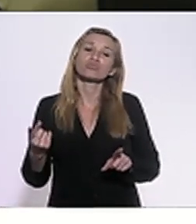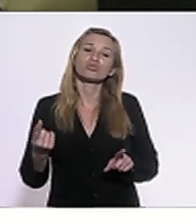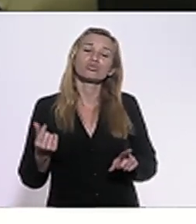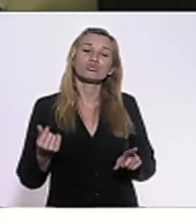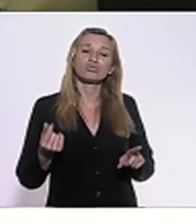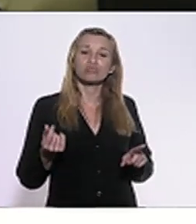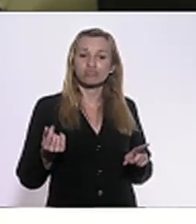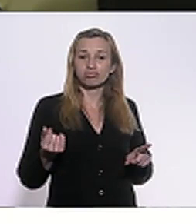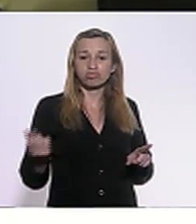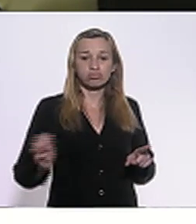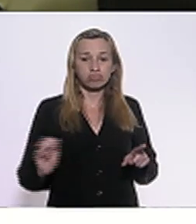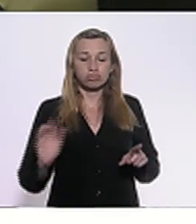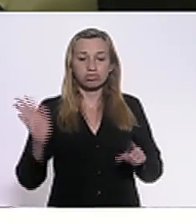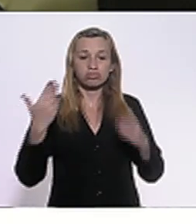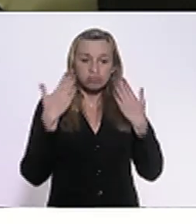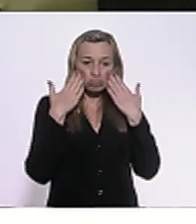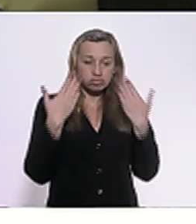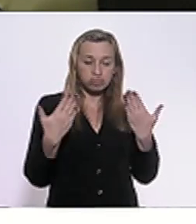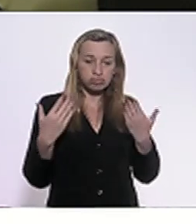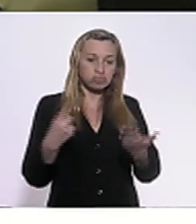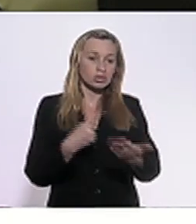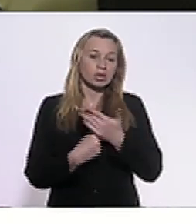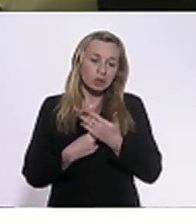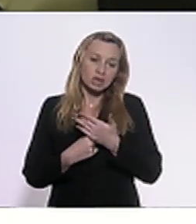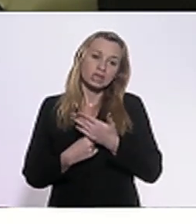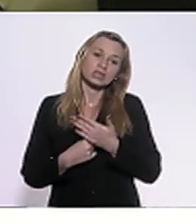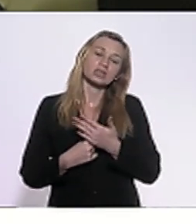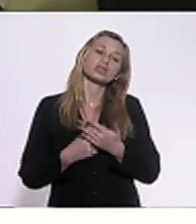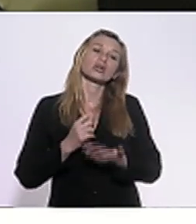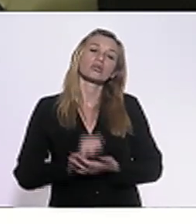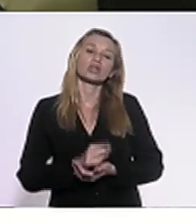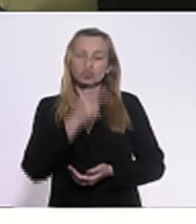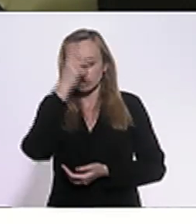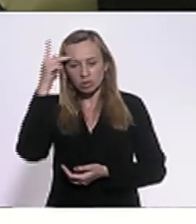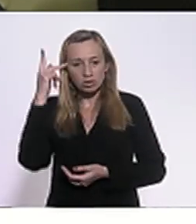apresentação de cláusulas de superproteção aos investidores,